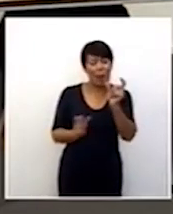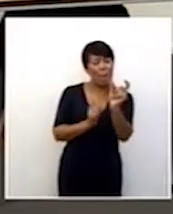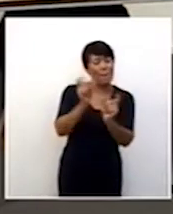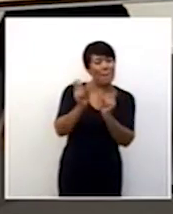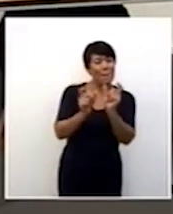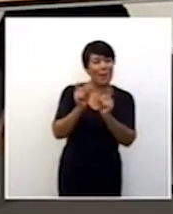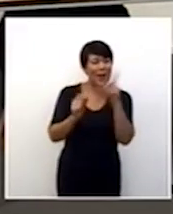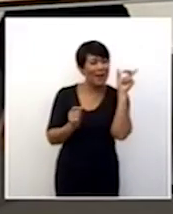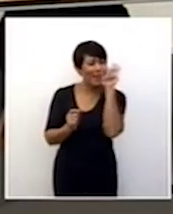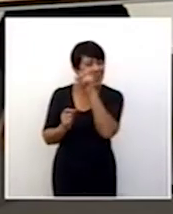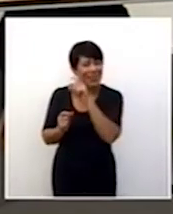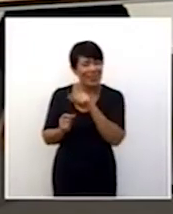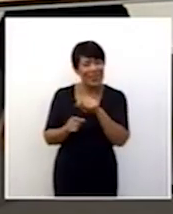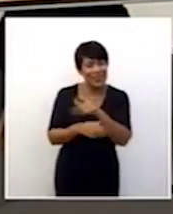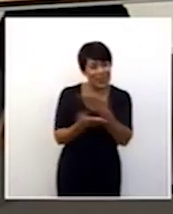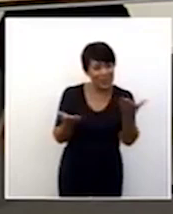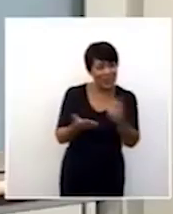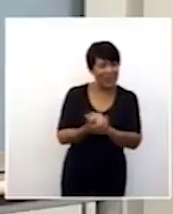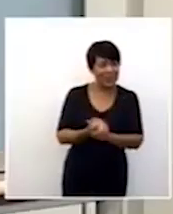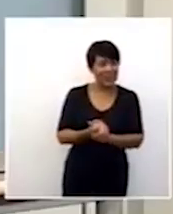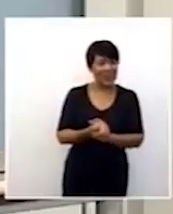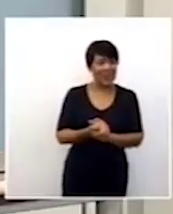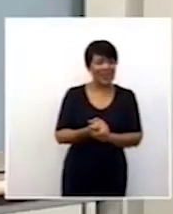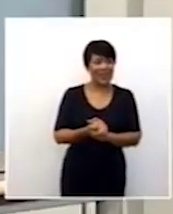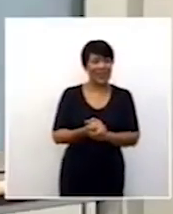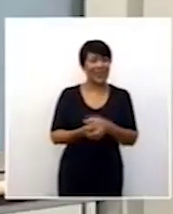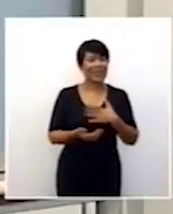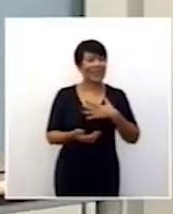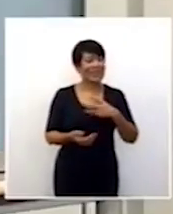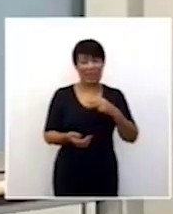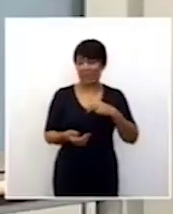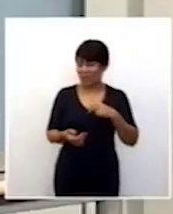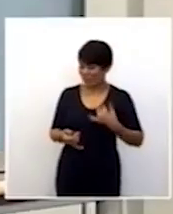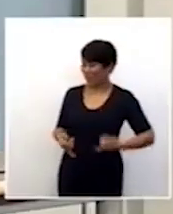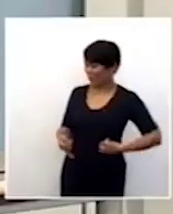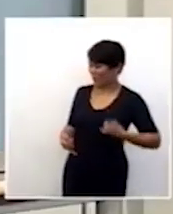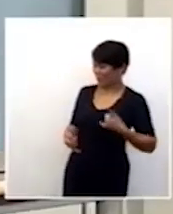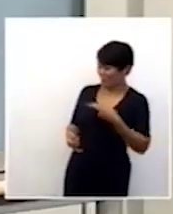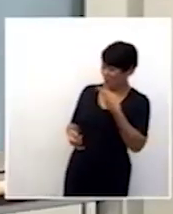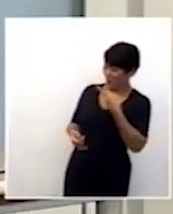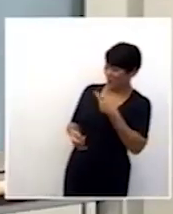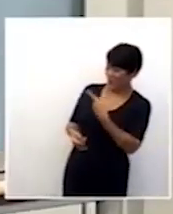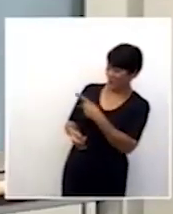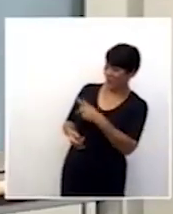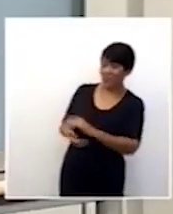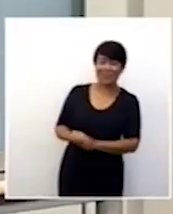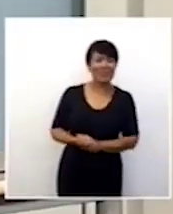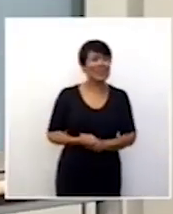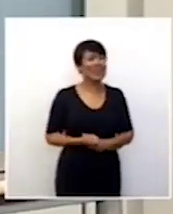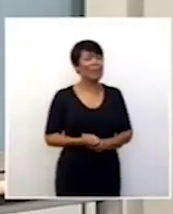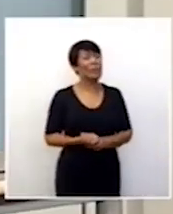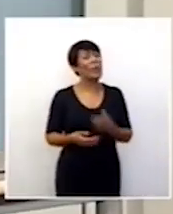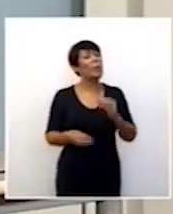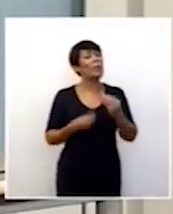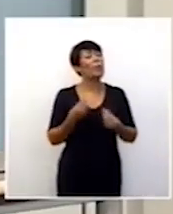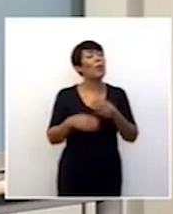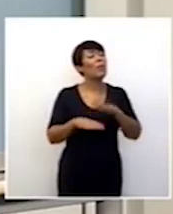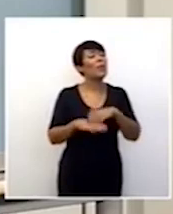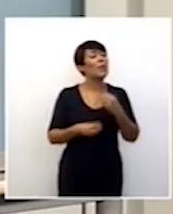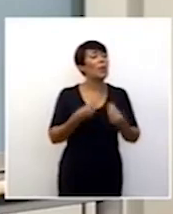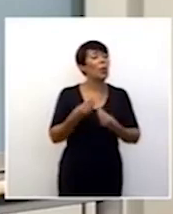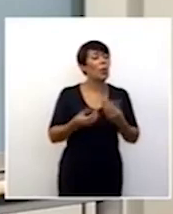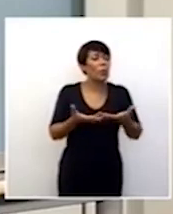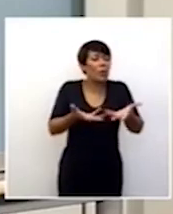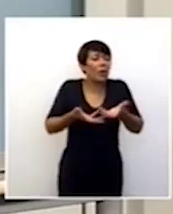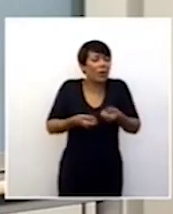léxico Nossa. aqui, porque a gente vai Me falar encheu de sobre orgulho isso. nessa aula, Porque viu? Parabéns. A gente vai falar sobre isso. Vamos E lá. como é que a gente vai fazer a nossa acolhida